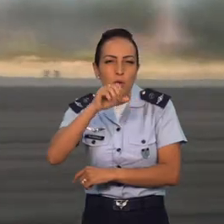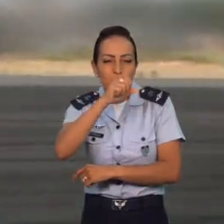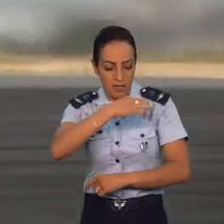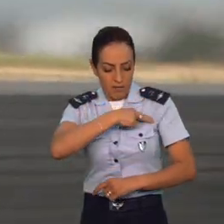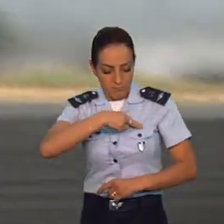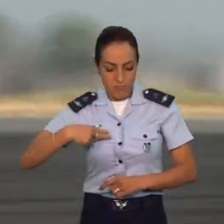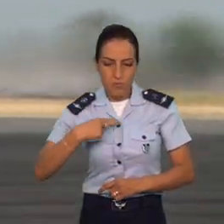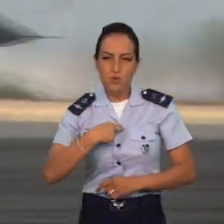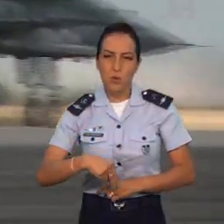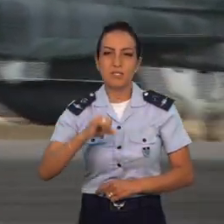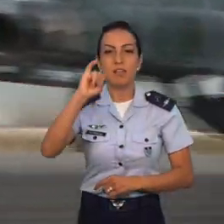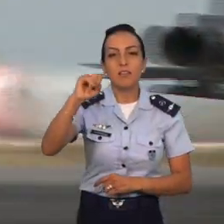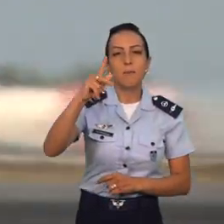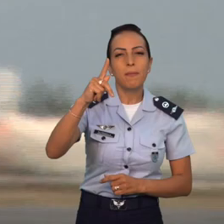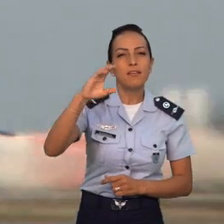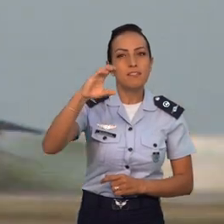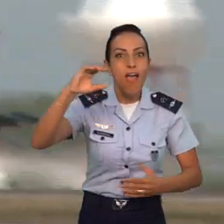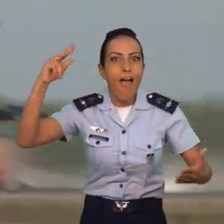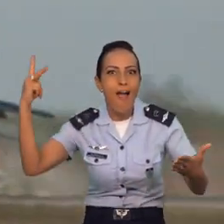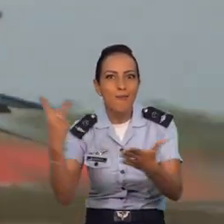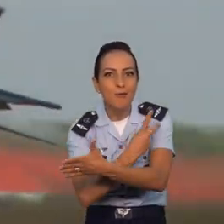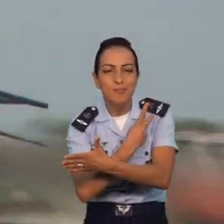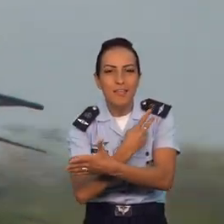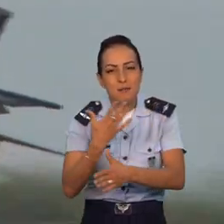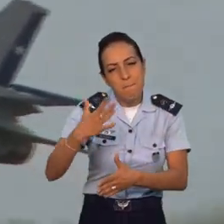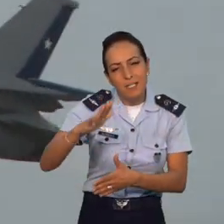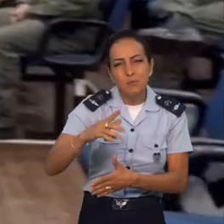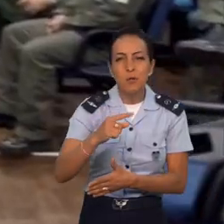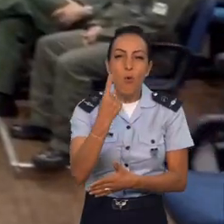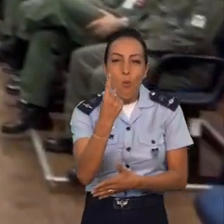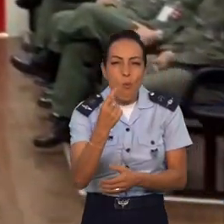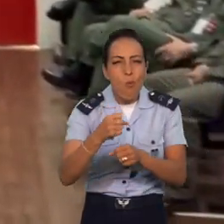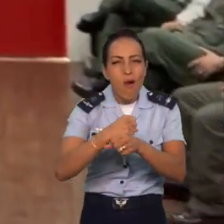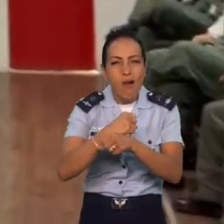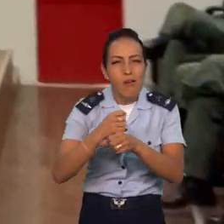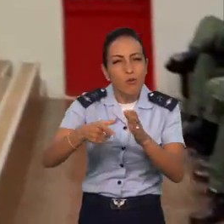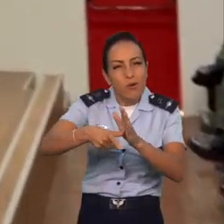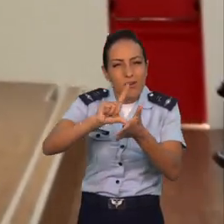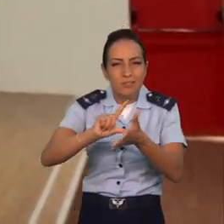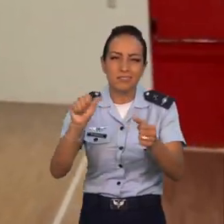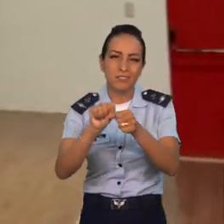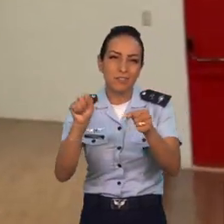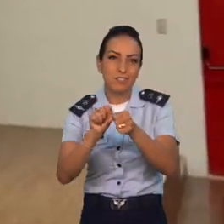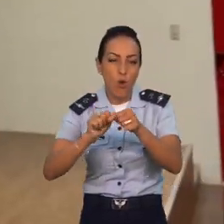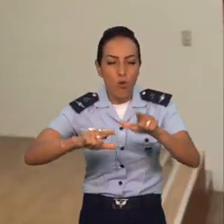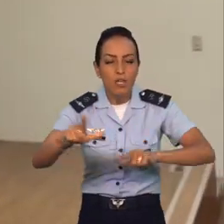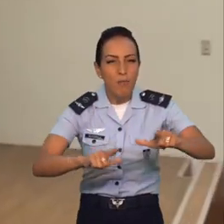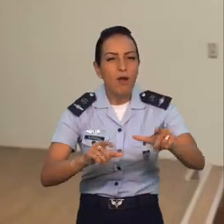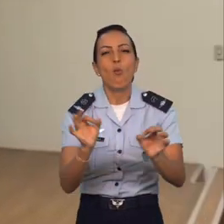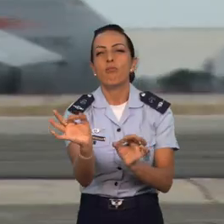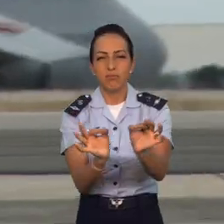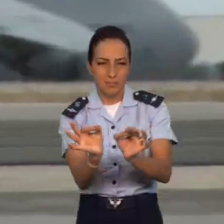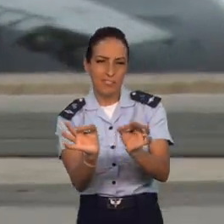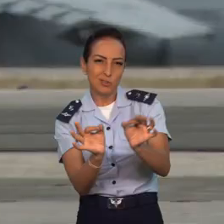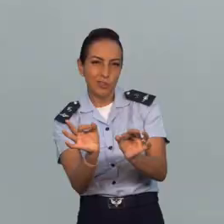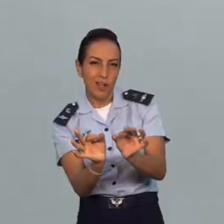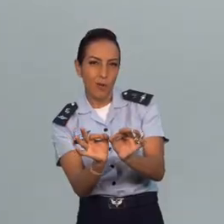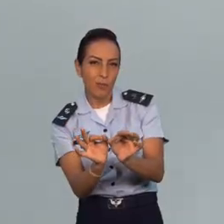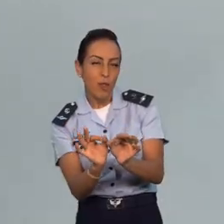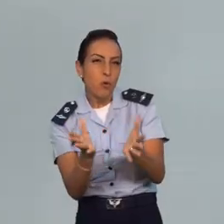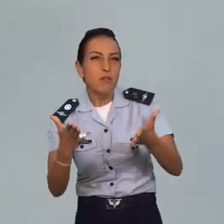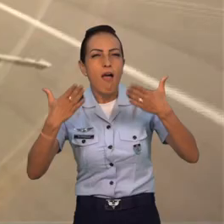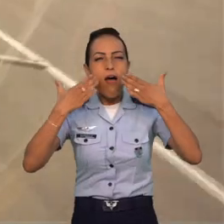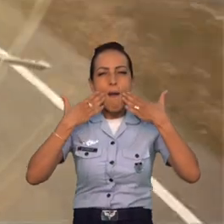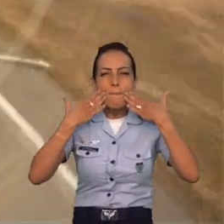e Suécia. A IPC acontece aproximadamente um ano antes da realização do exercício operacional,